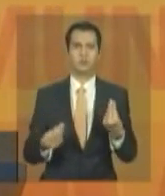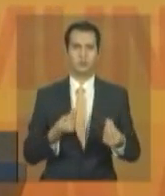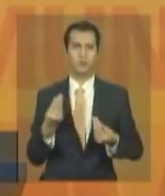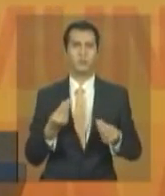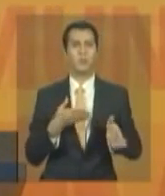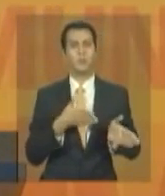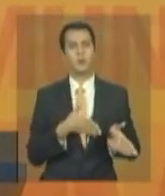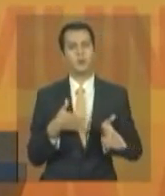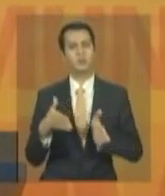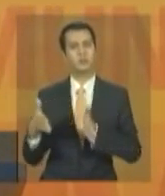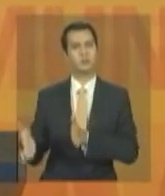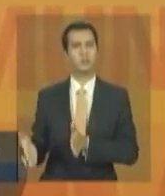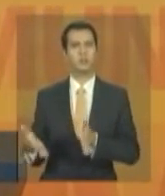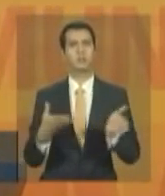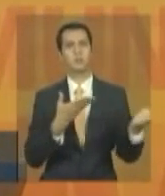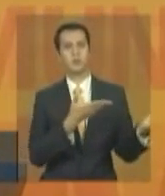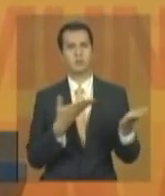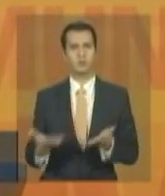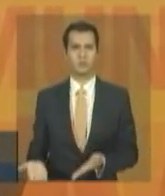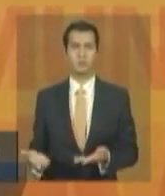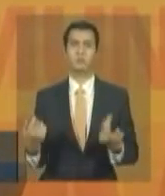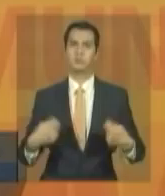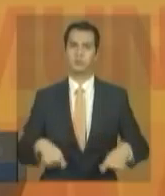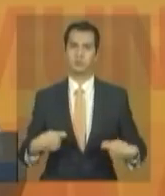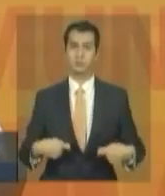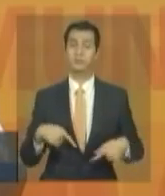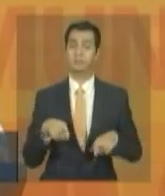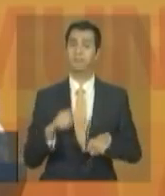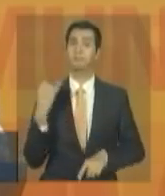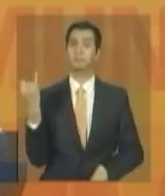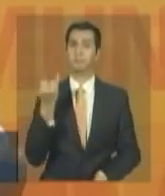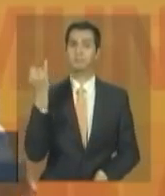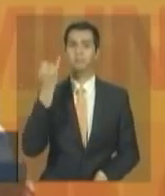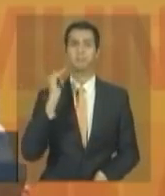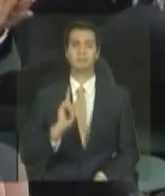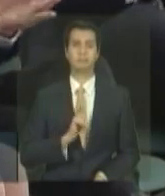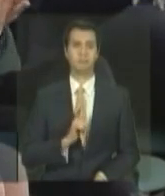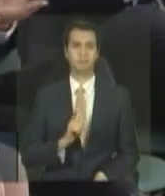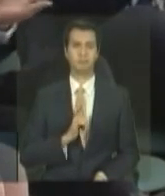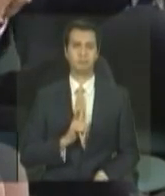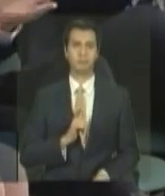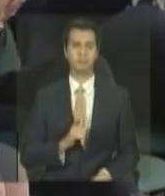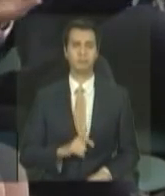os diferentes processos de acolhimento. E isso é muito importante.